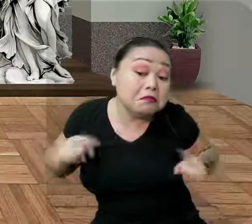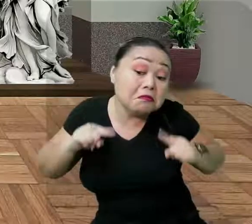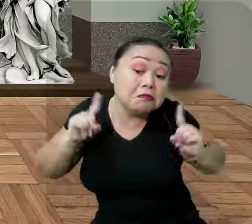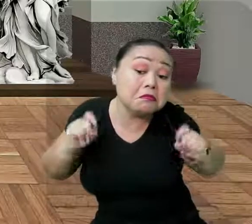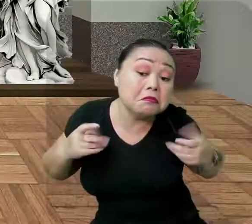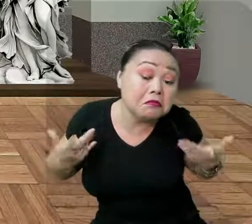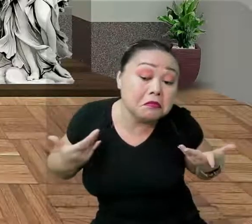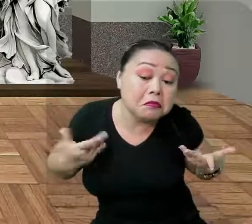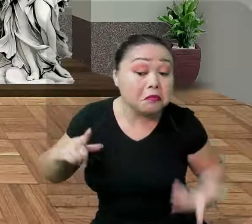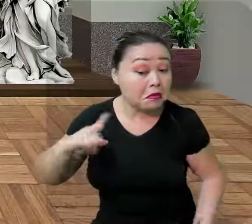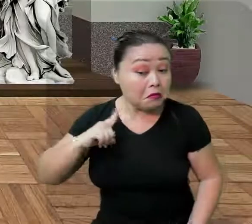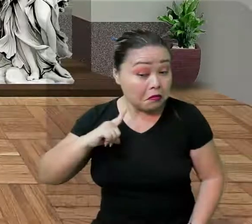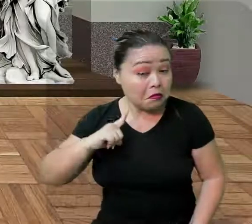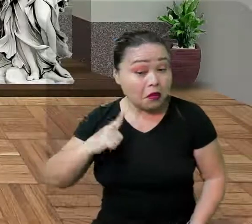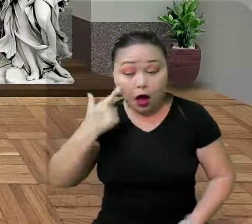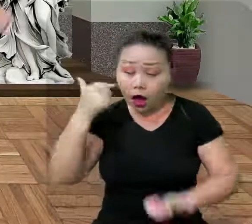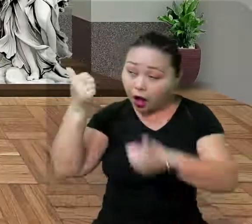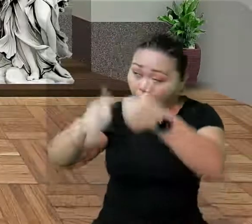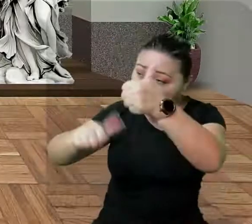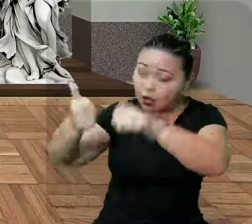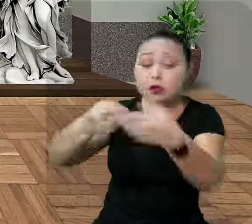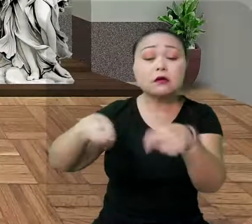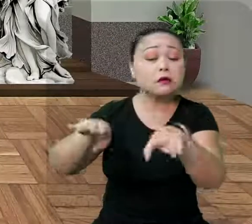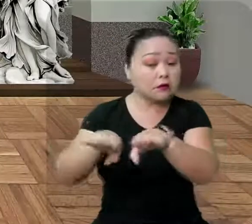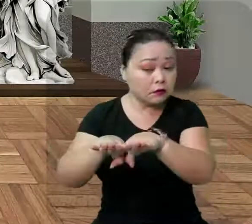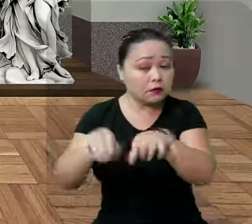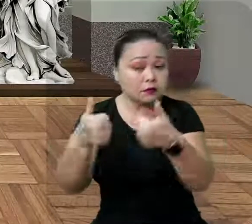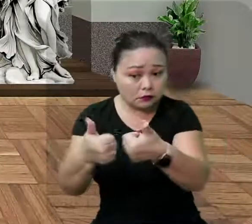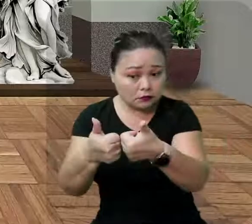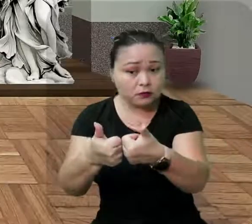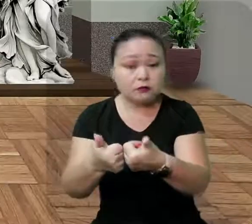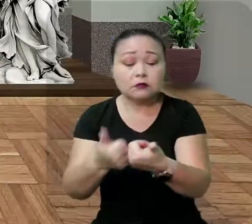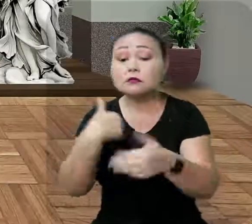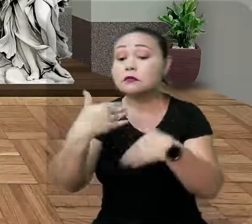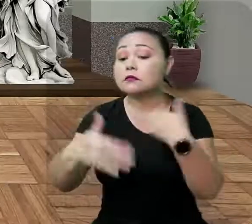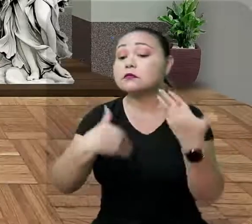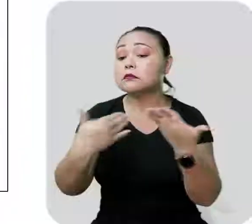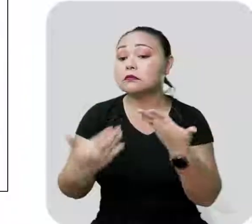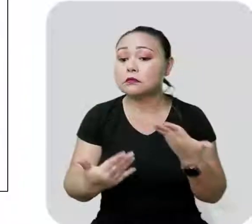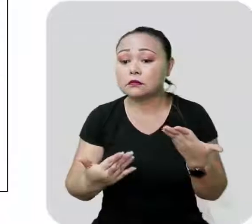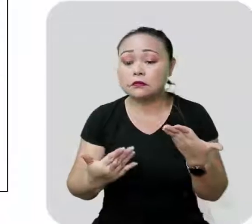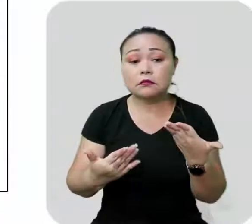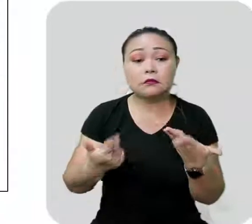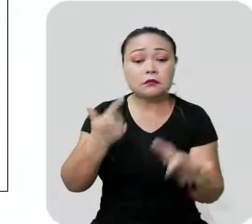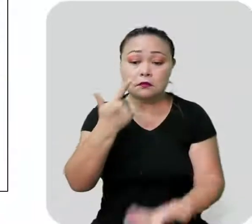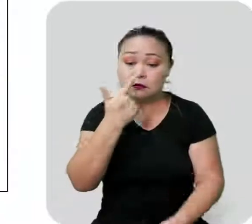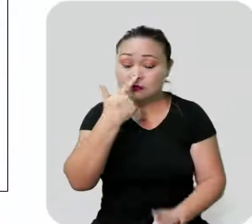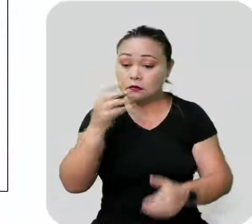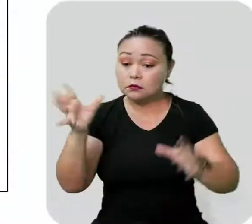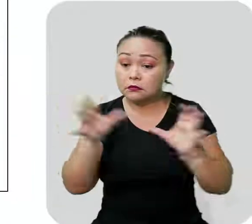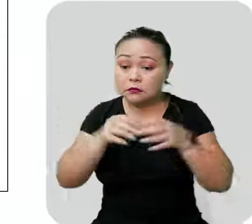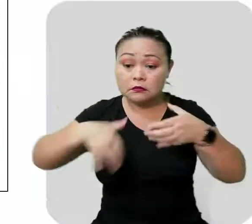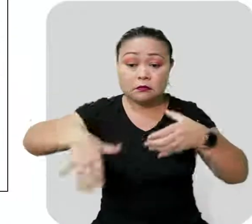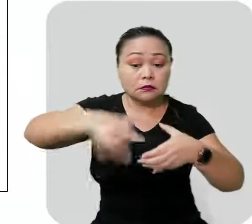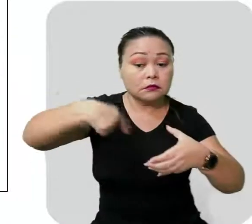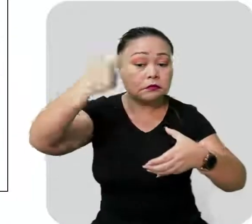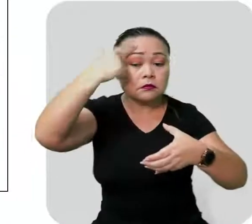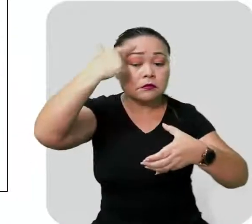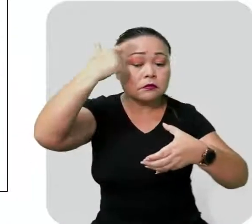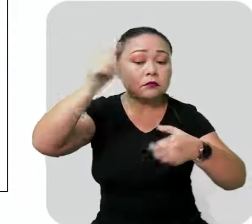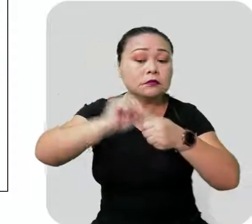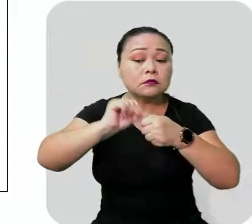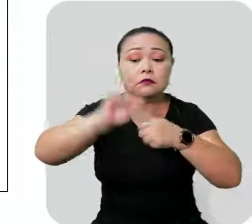aí nós temos que analisar também bom na sequência com esse conjunto de